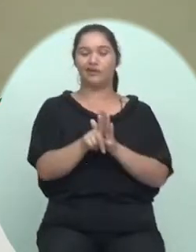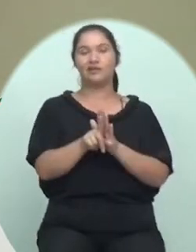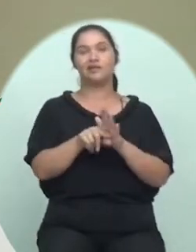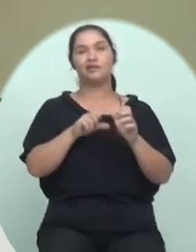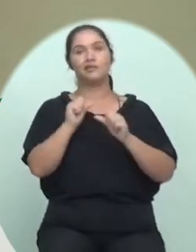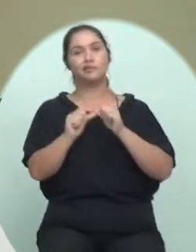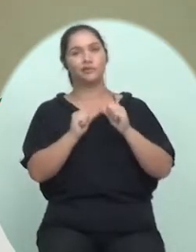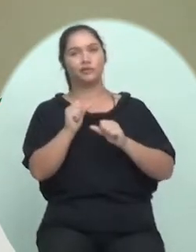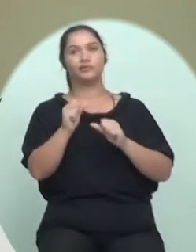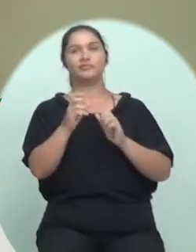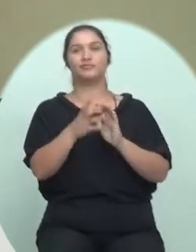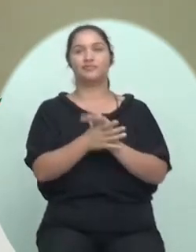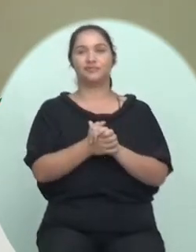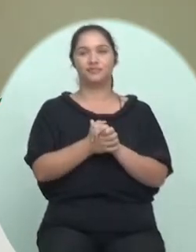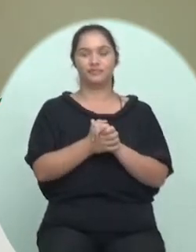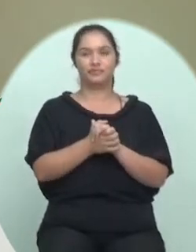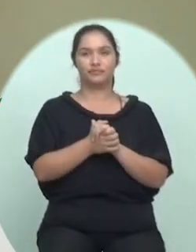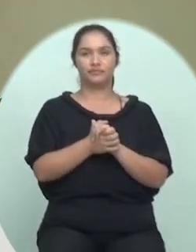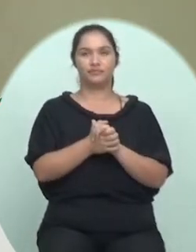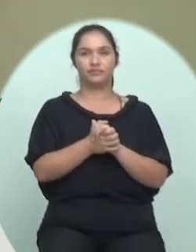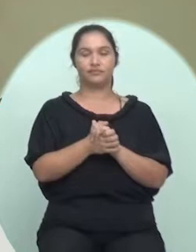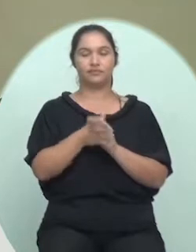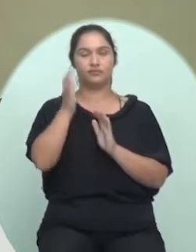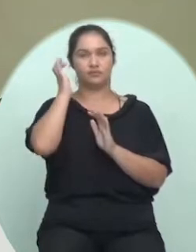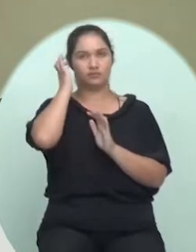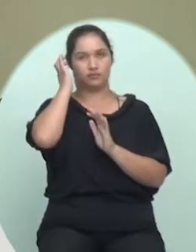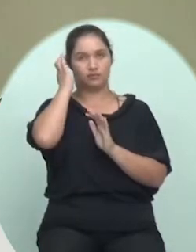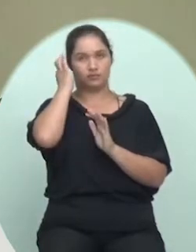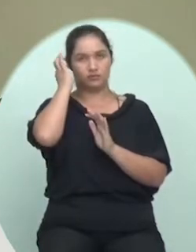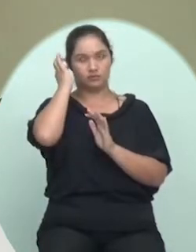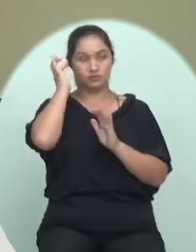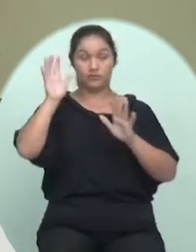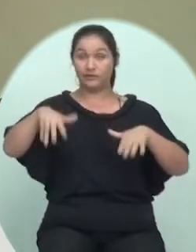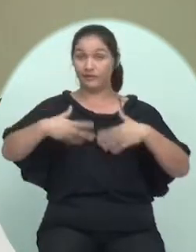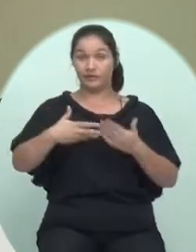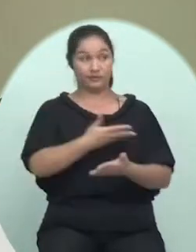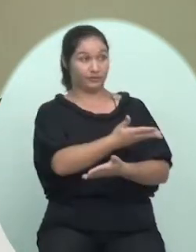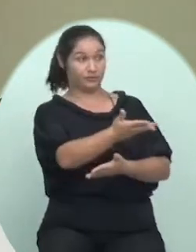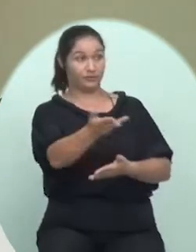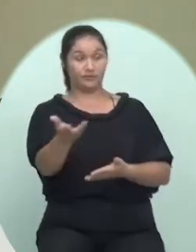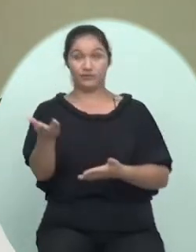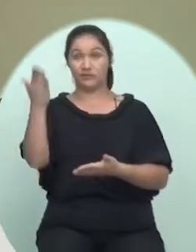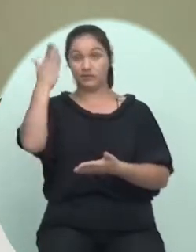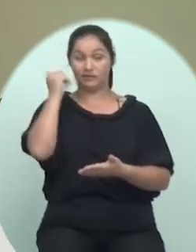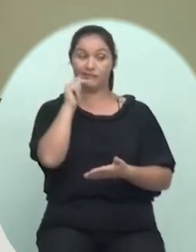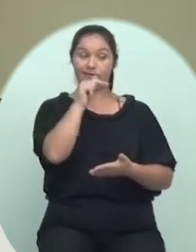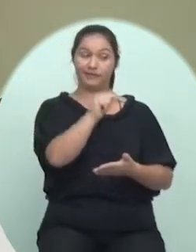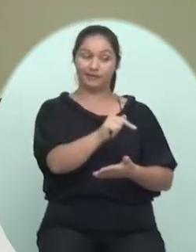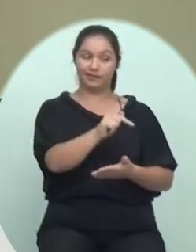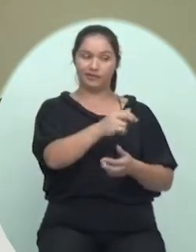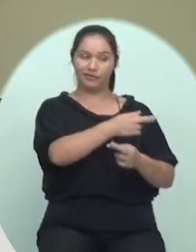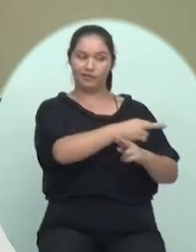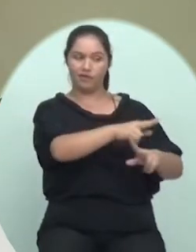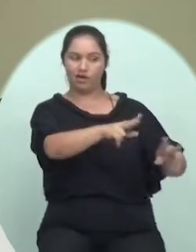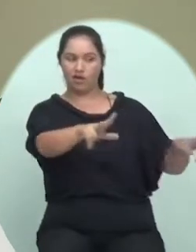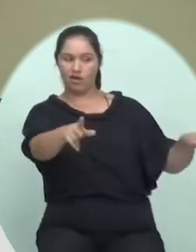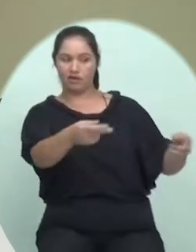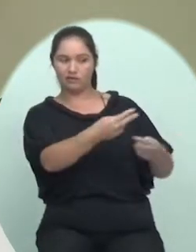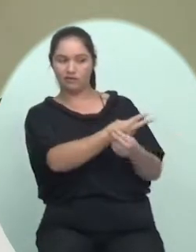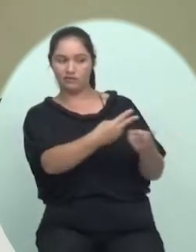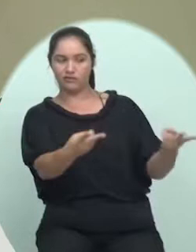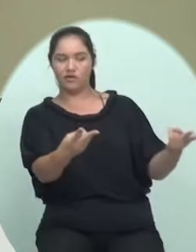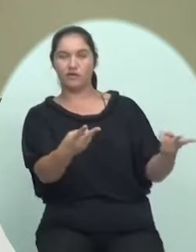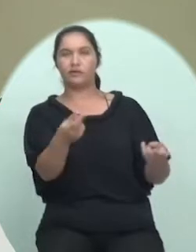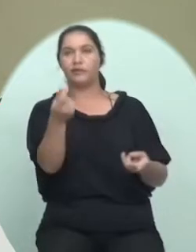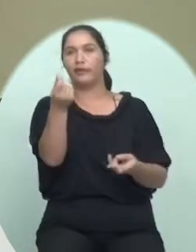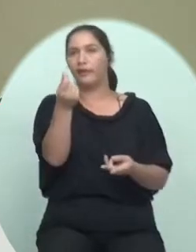Isso não estava acontecendo, né? Então, como todos sabem que esses cartórios e tudo mais aí, são uns valores